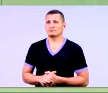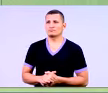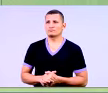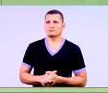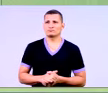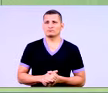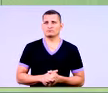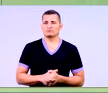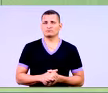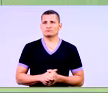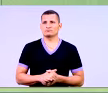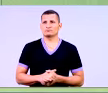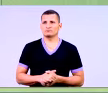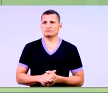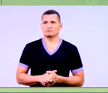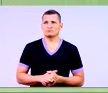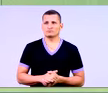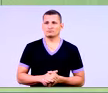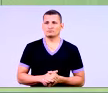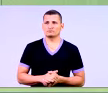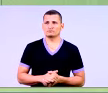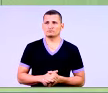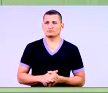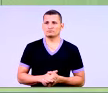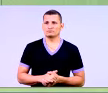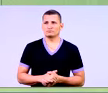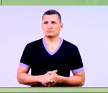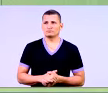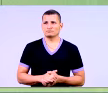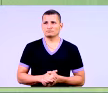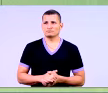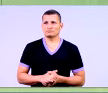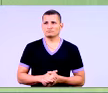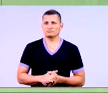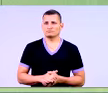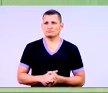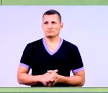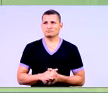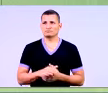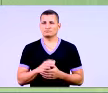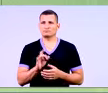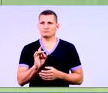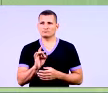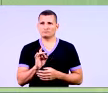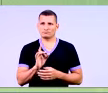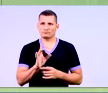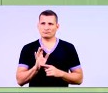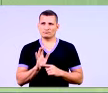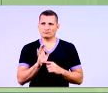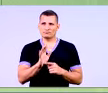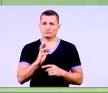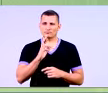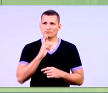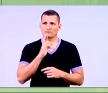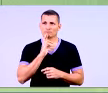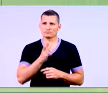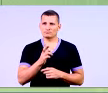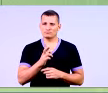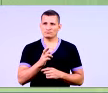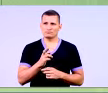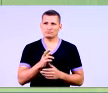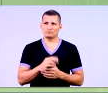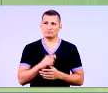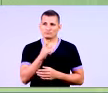fui seguindo de cima para baixo aqui as soluções para chegar ao resultado esperado isso aqui a gente